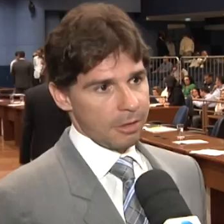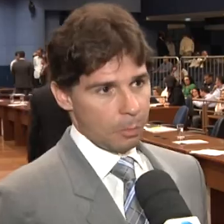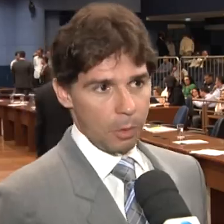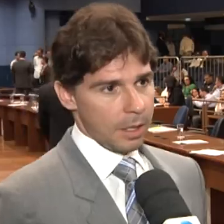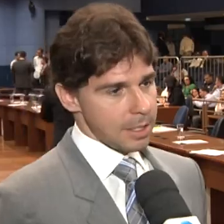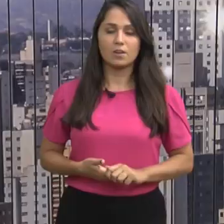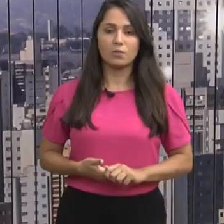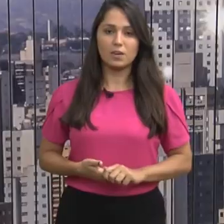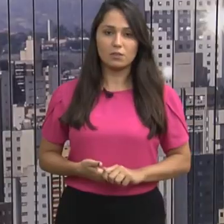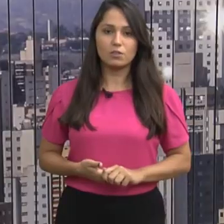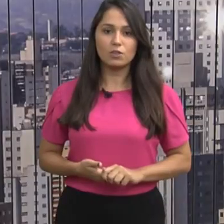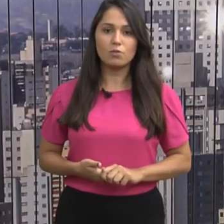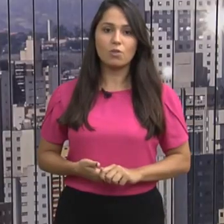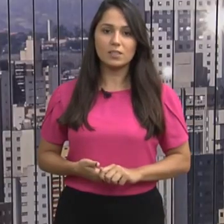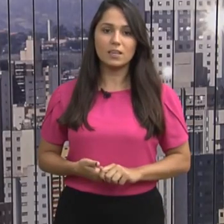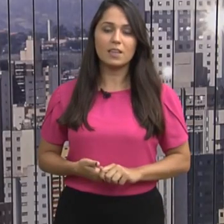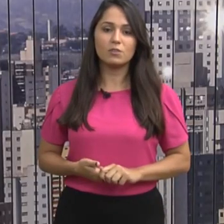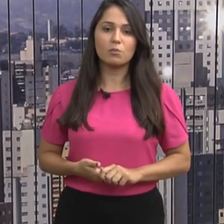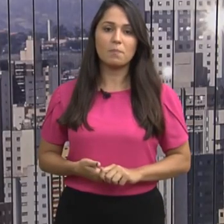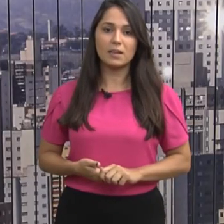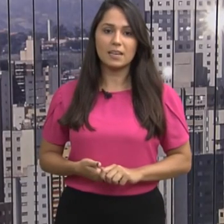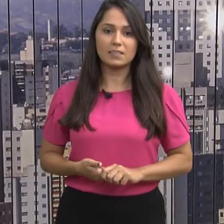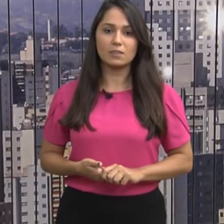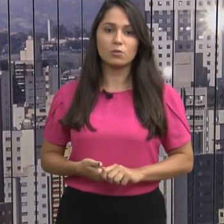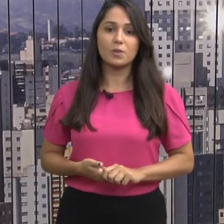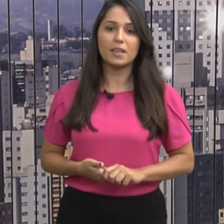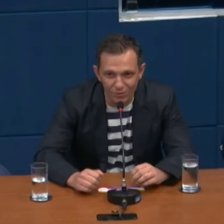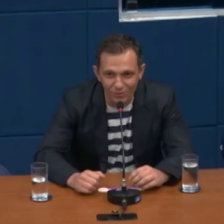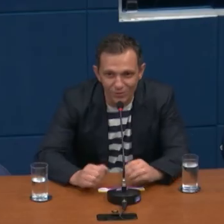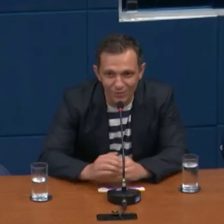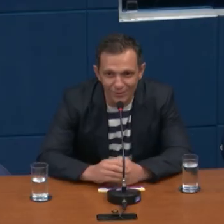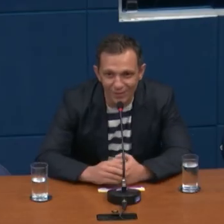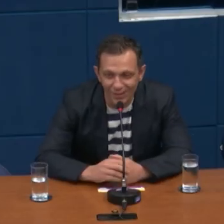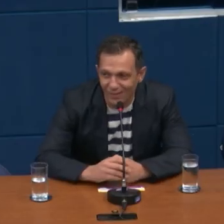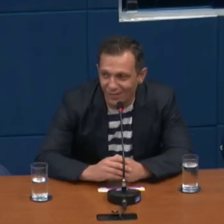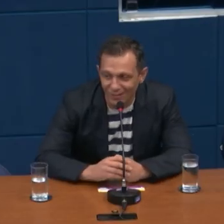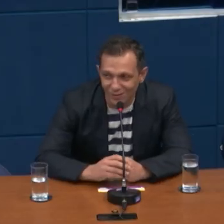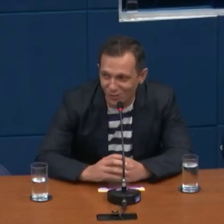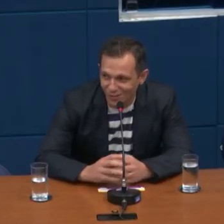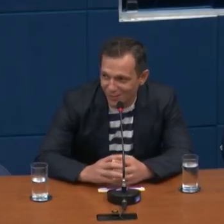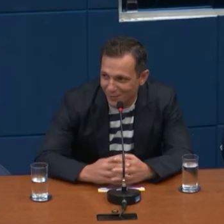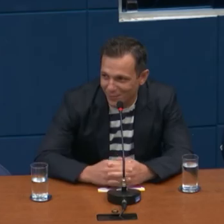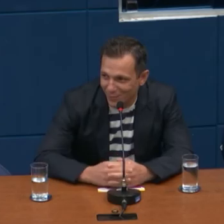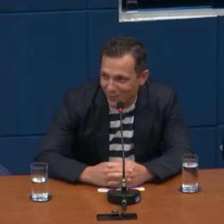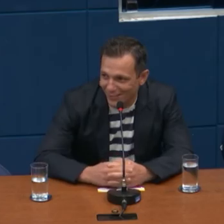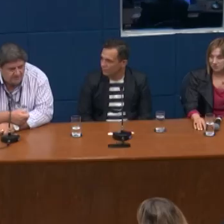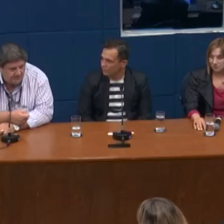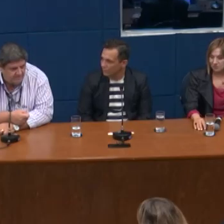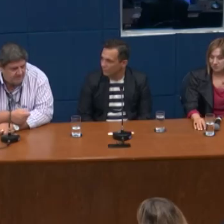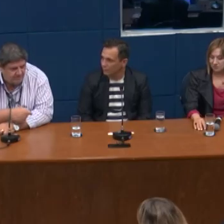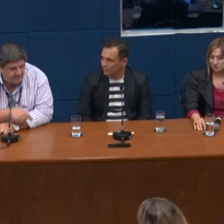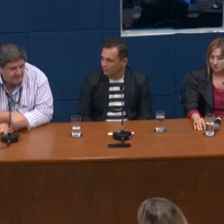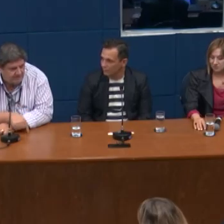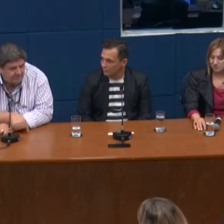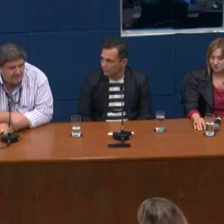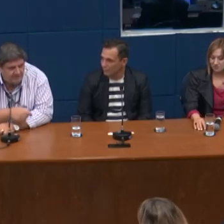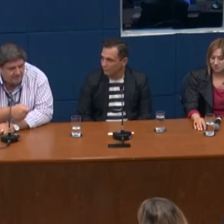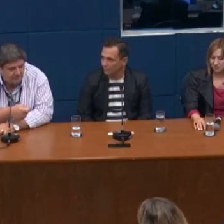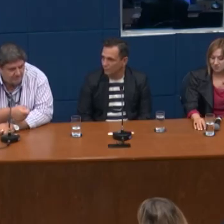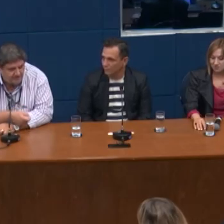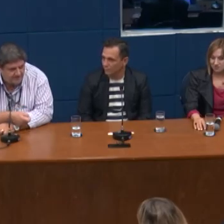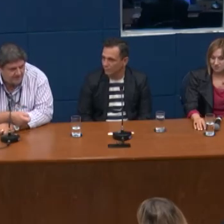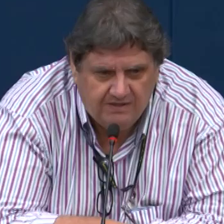nas praças públicas. O vereador Tico Costa realizou uma palestra sobre relações afetivas sexuais contemporâneas no plenarinho